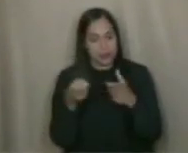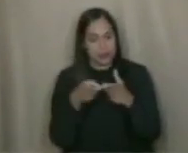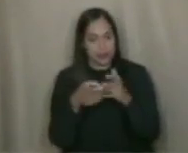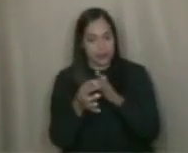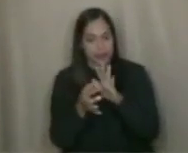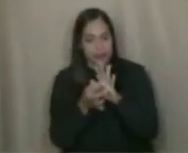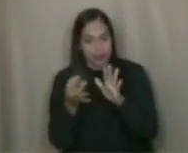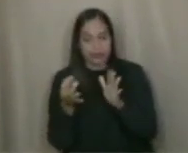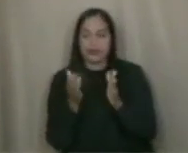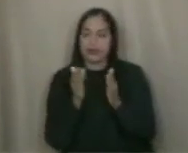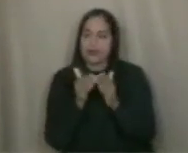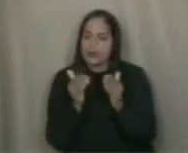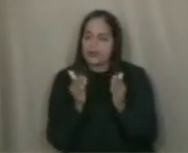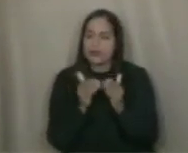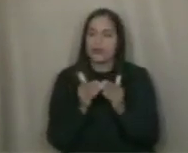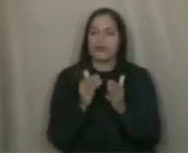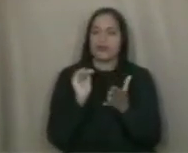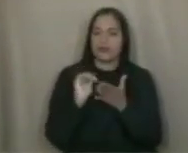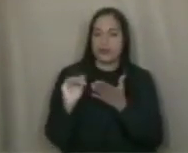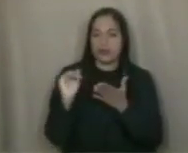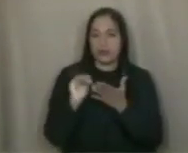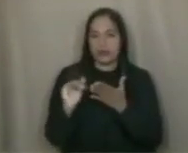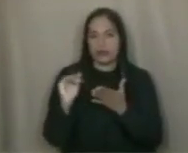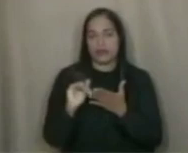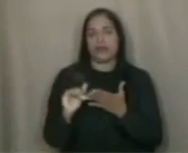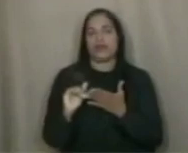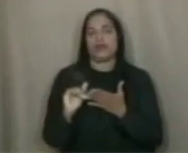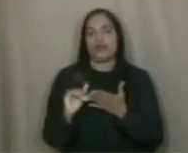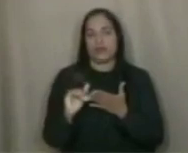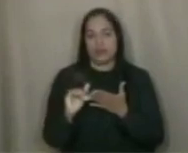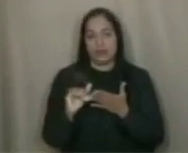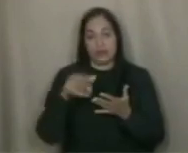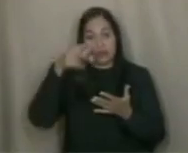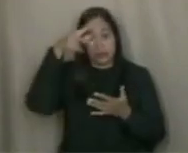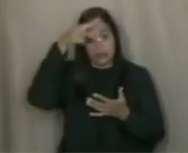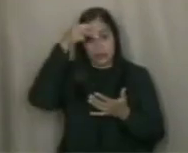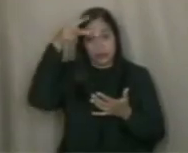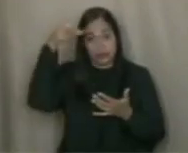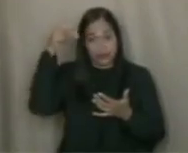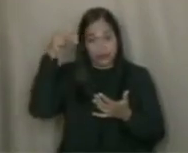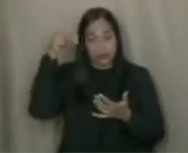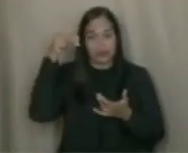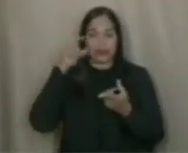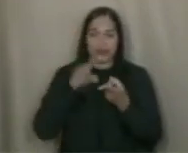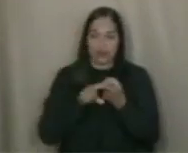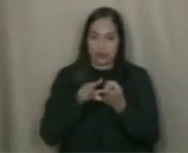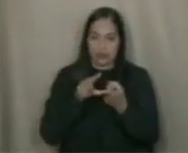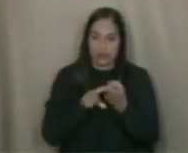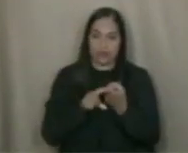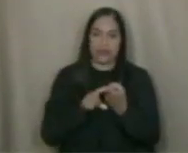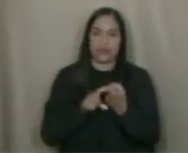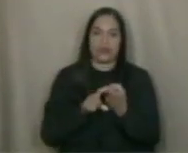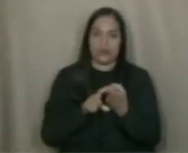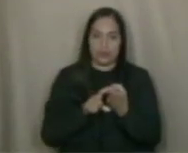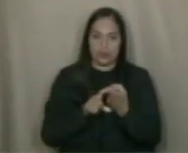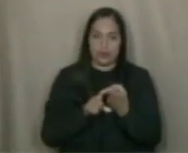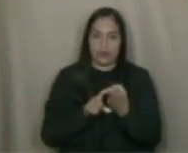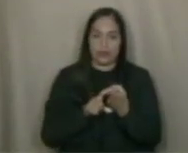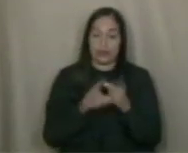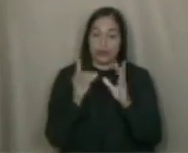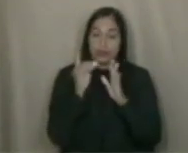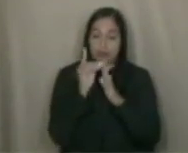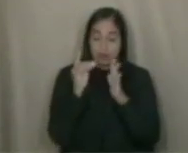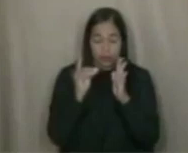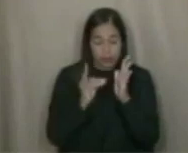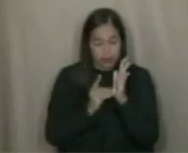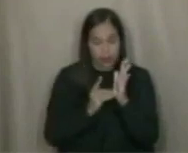esse apelo para a secretaria envolvida, mas mais do que isso, a própria prefeitura, para que faça por decreto